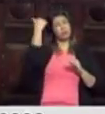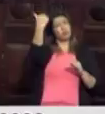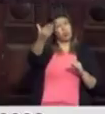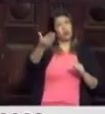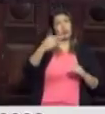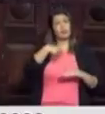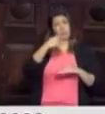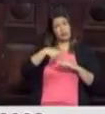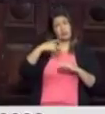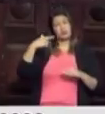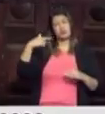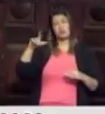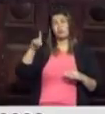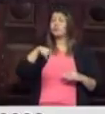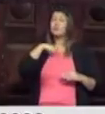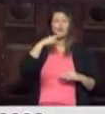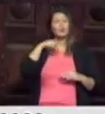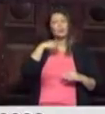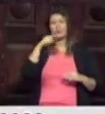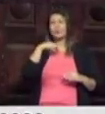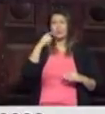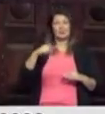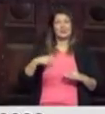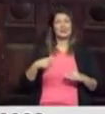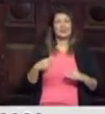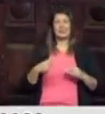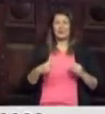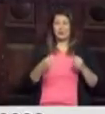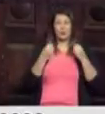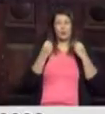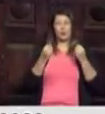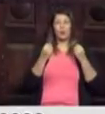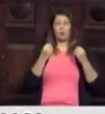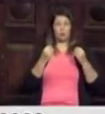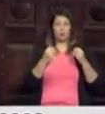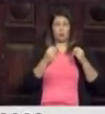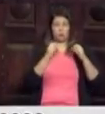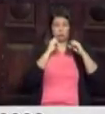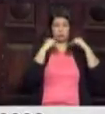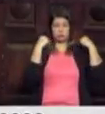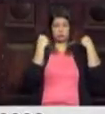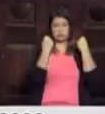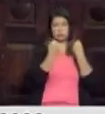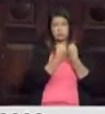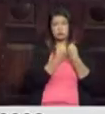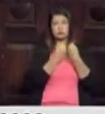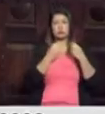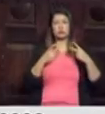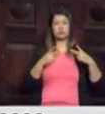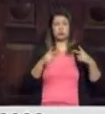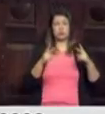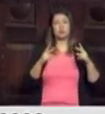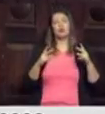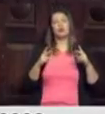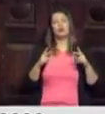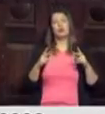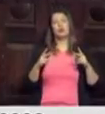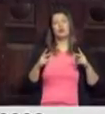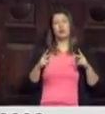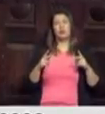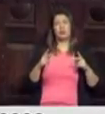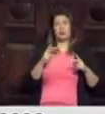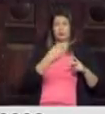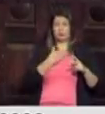conseguirem levar a cabo um processo de concessão à iniciativa privada de uma praça esportiva da envergadura e